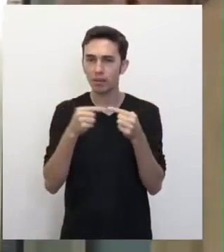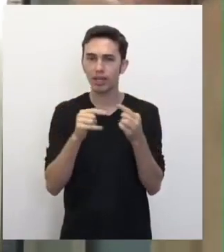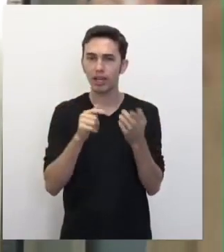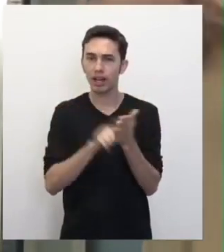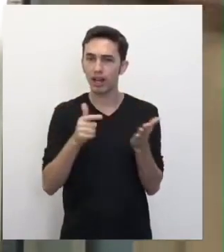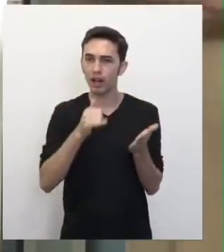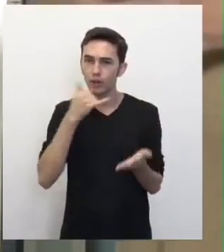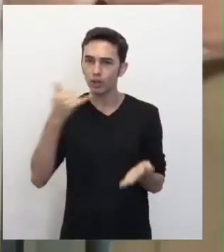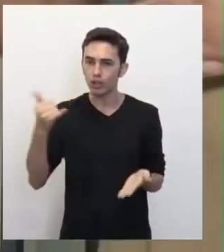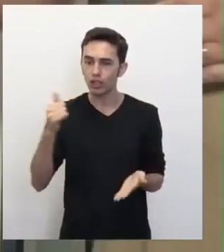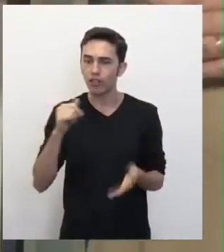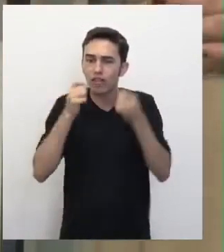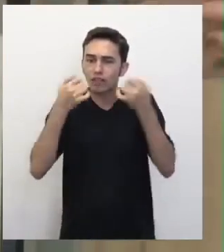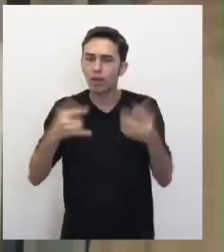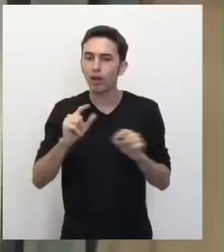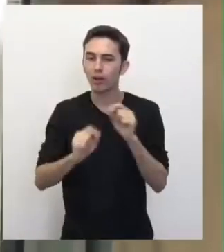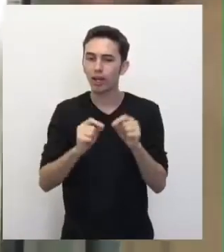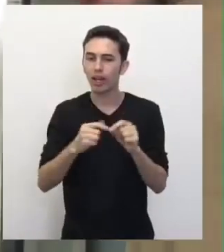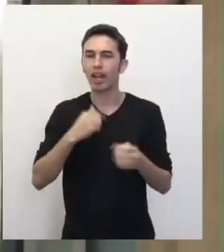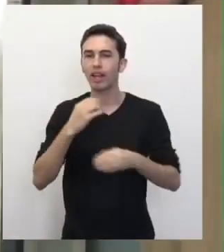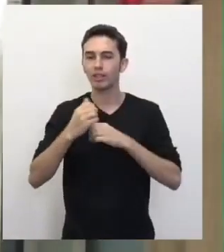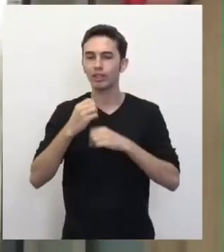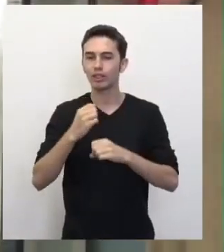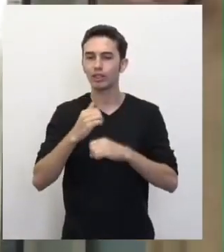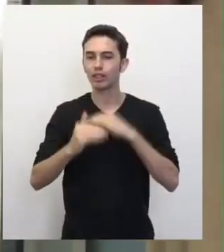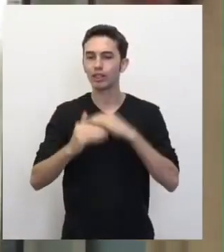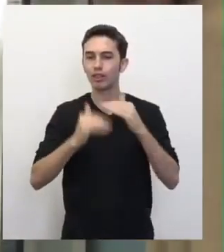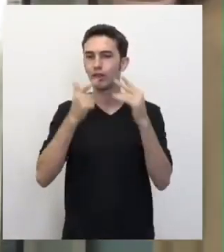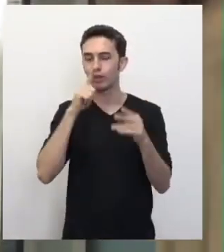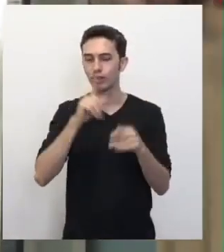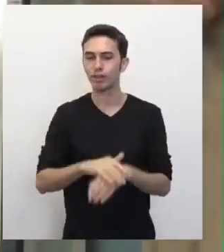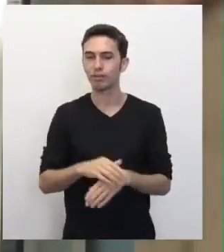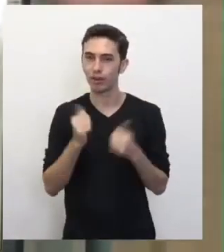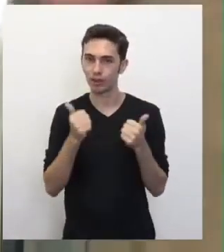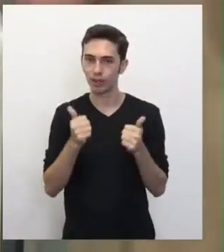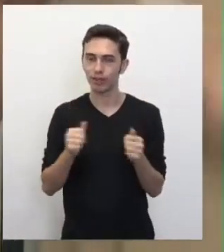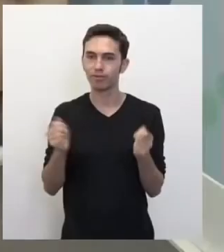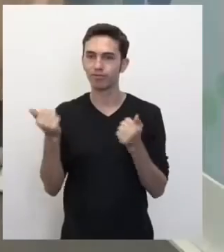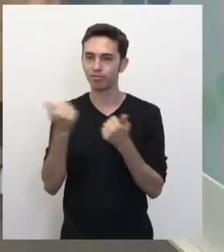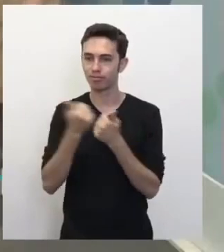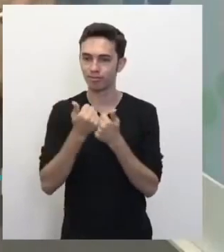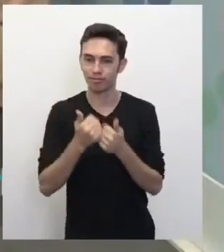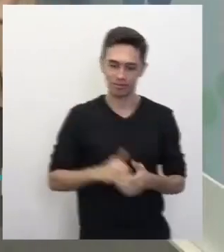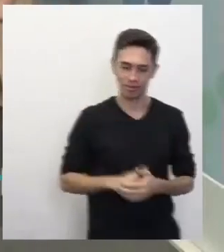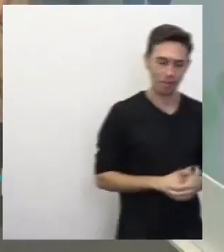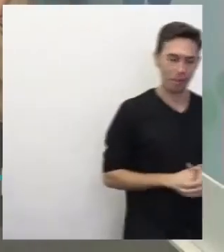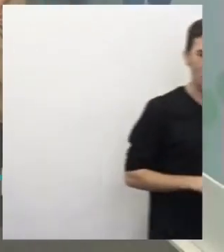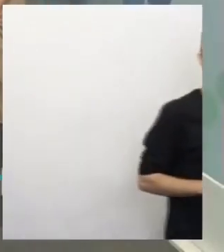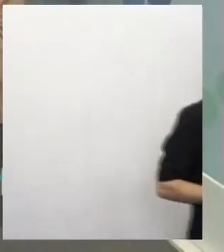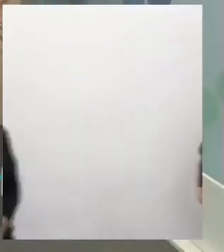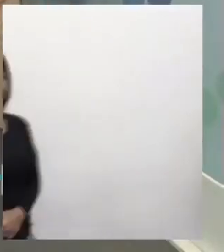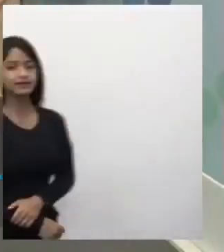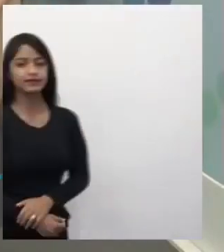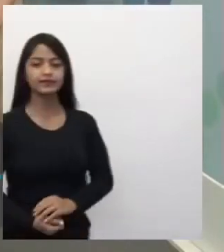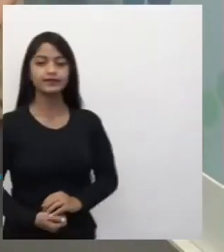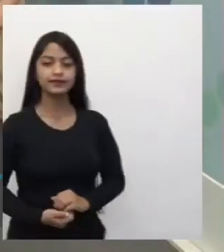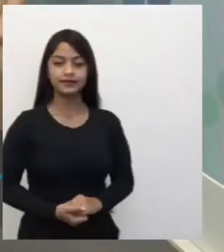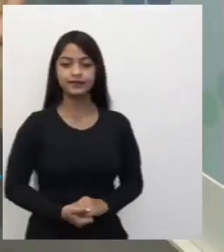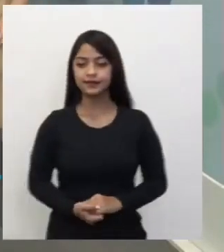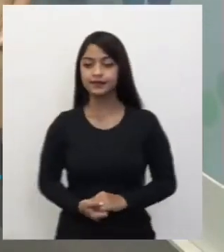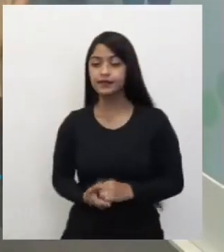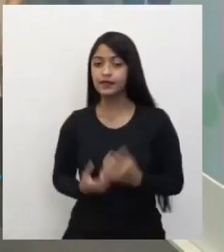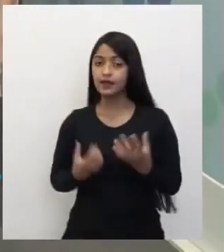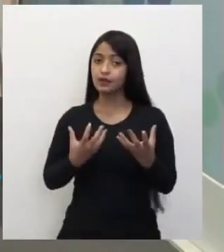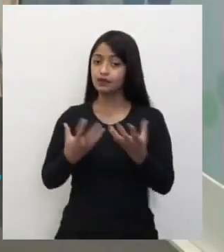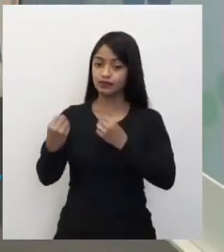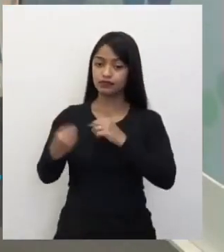falar? E aí a gente desenvolve ela aí no corpo da notícia, certo? Ok. Então, vários responderam, tá, Dani? É que